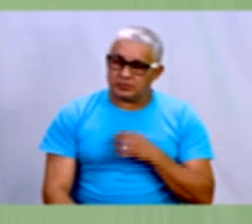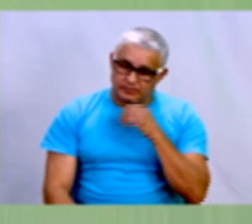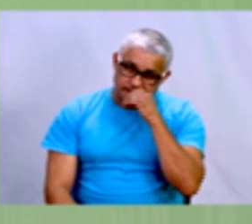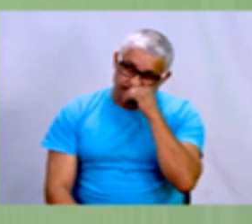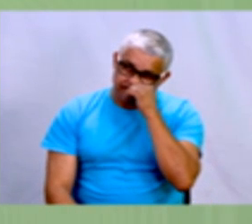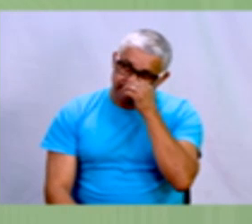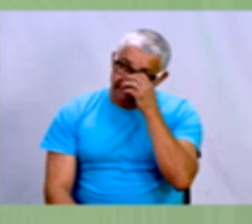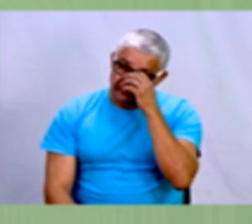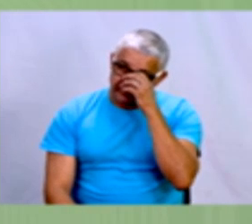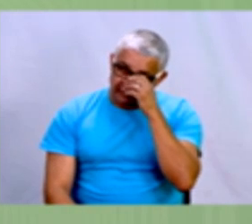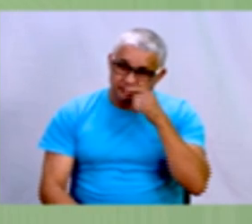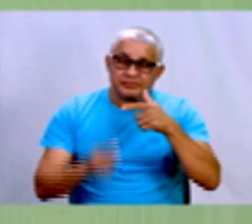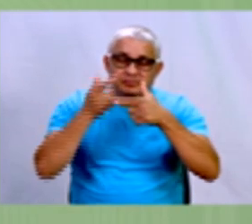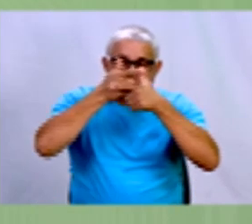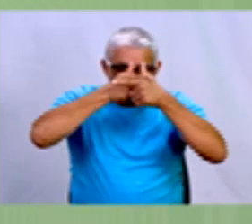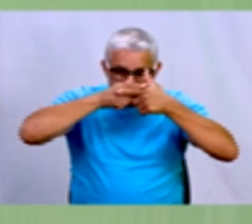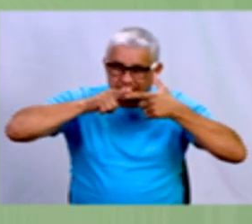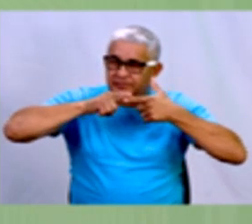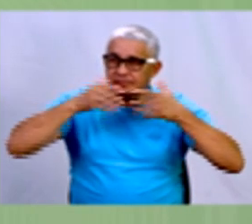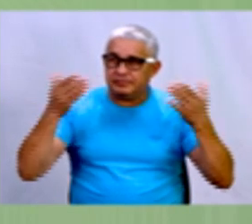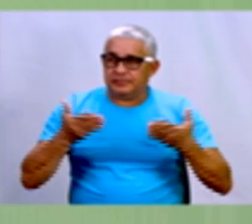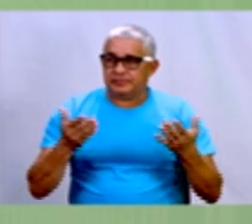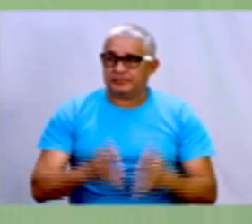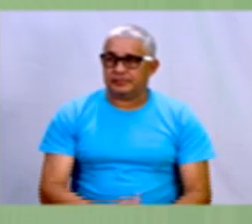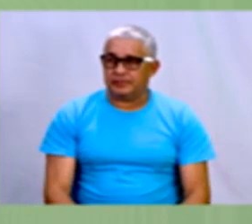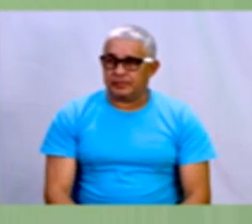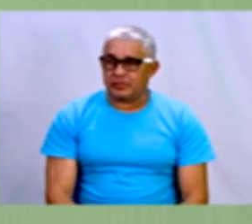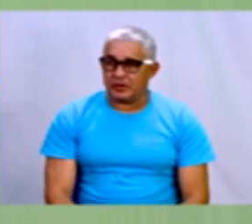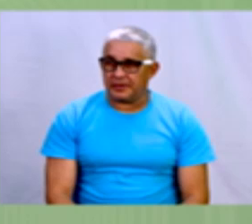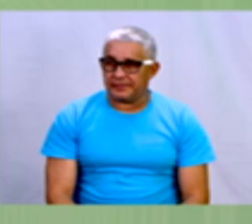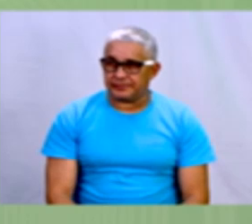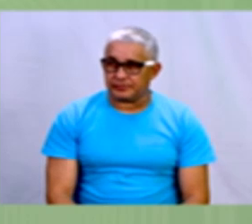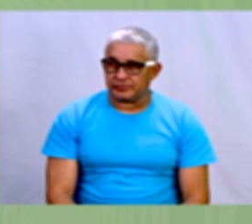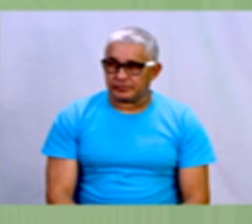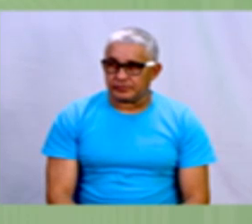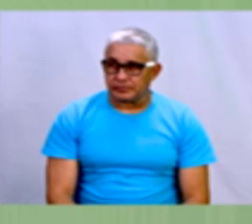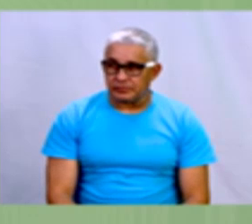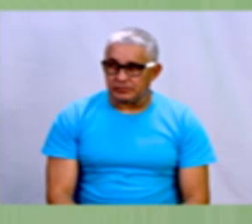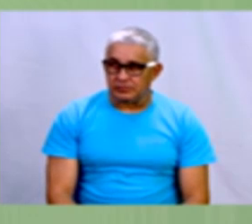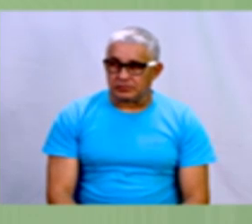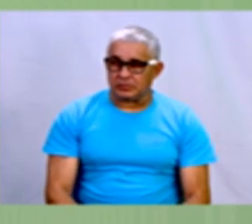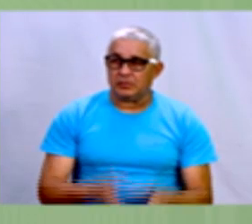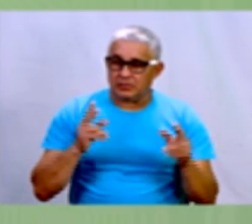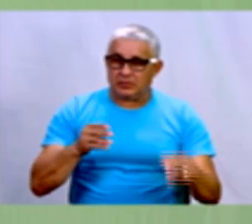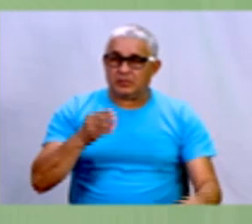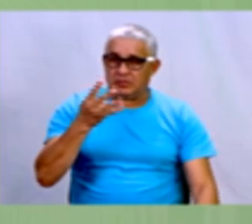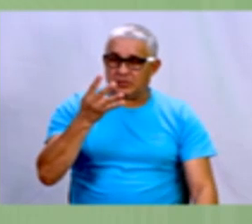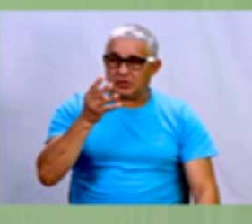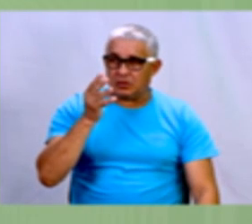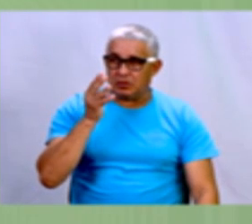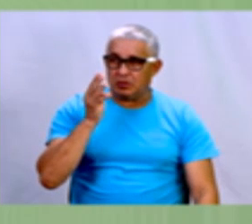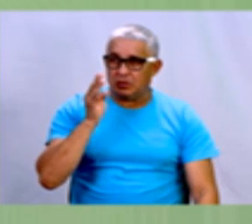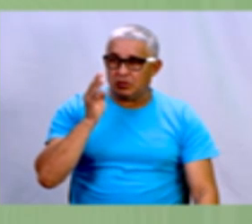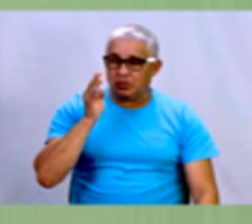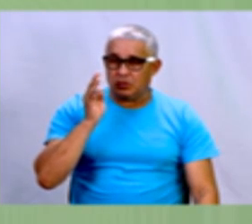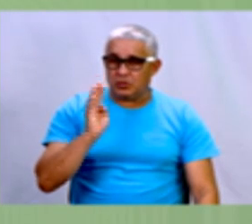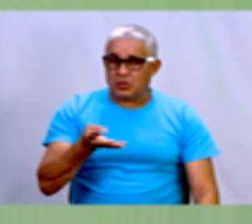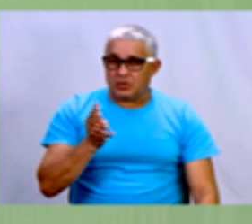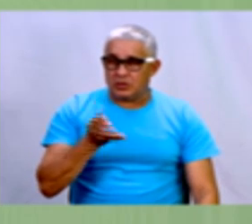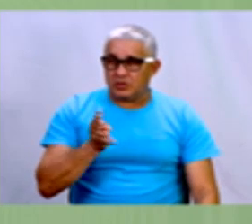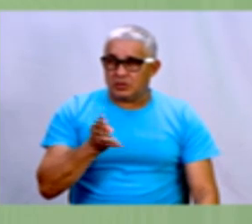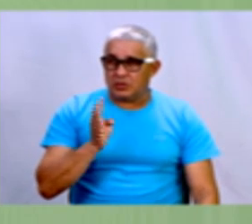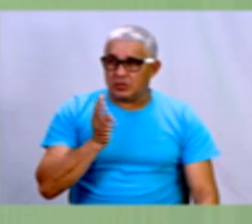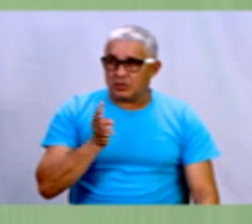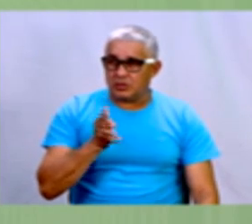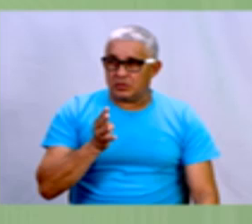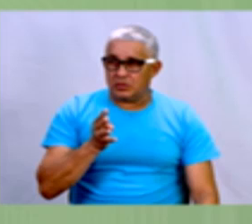0,022082. Agora é só a gente fazer essa divisão. Quando a gente faz essa divisão, a gente encontra o ANI, que é igual